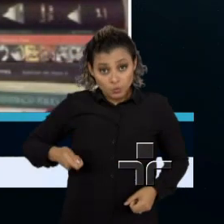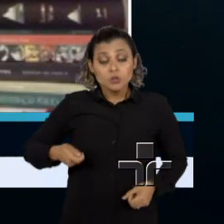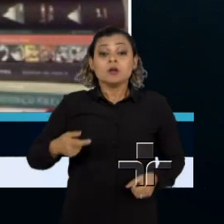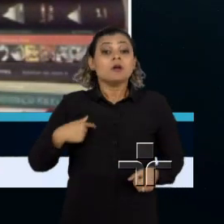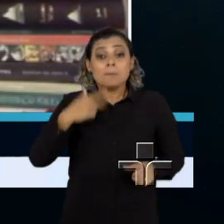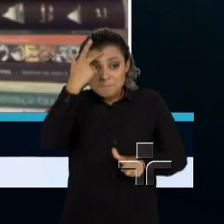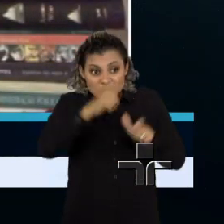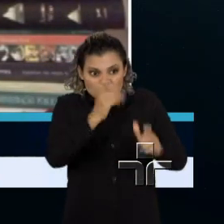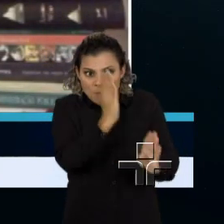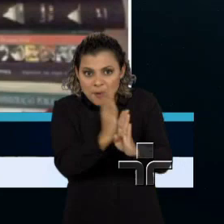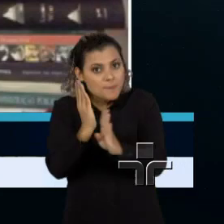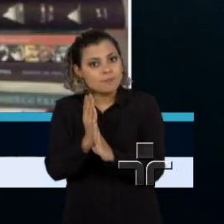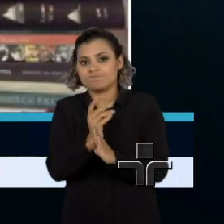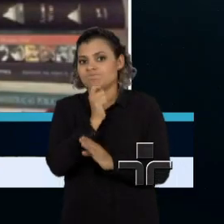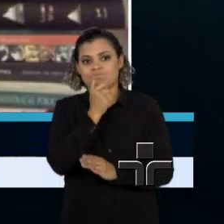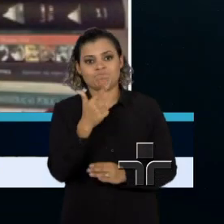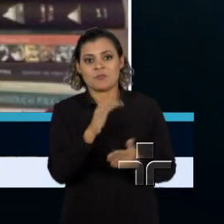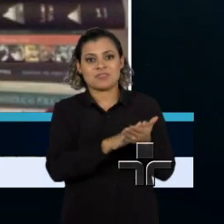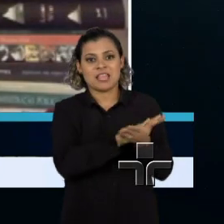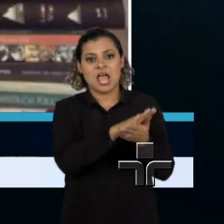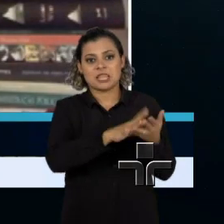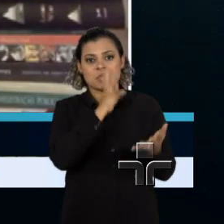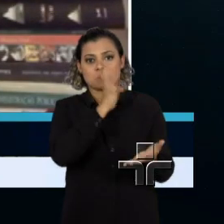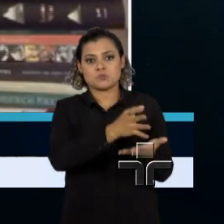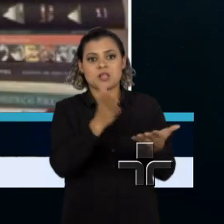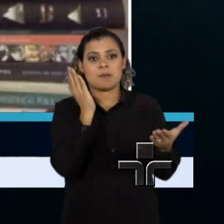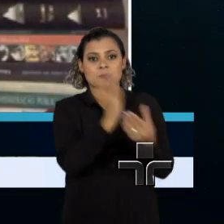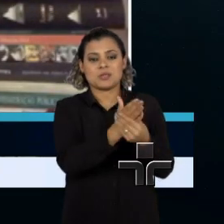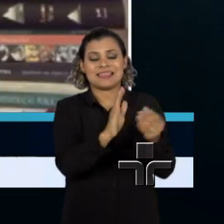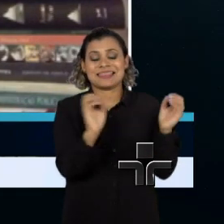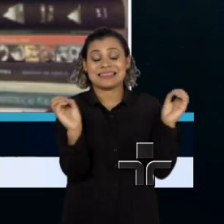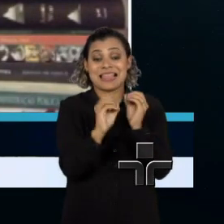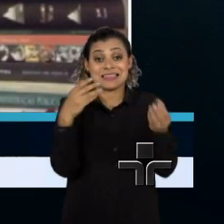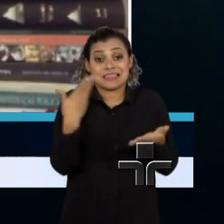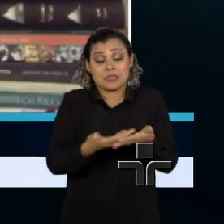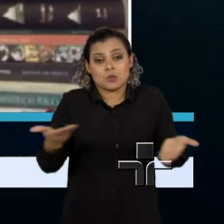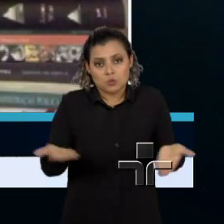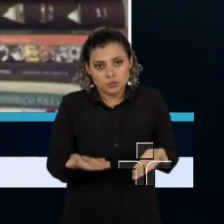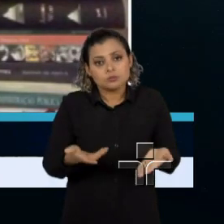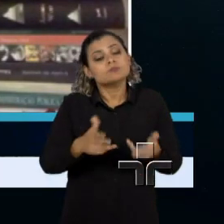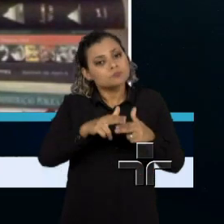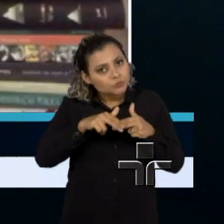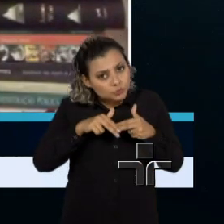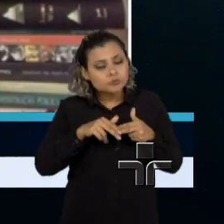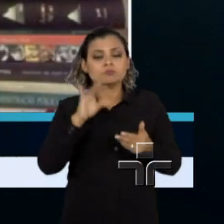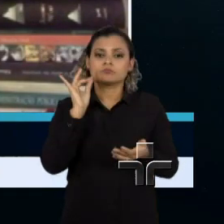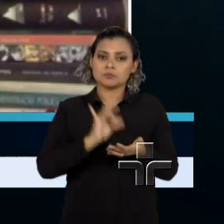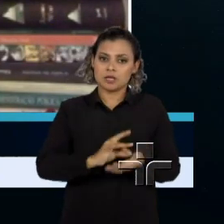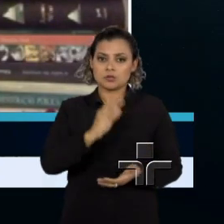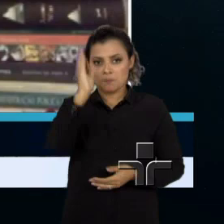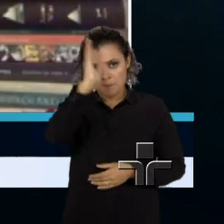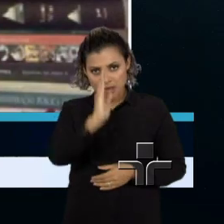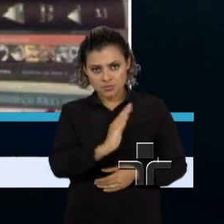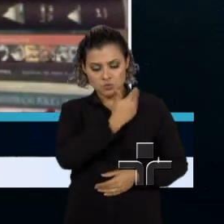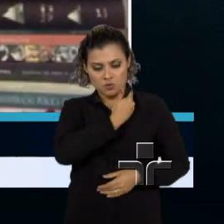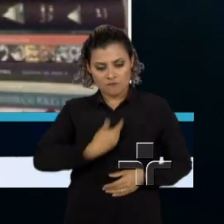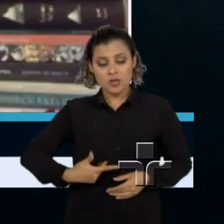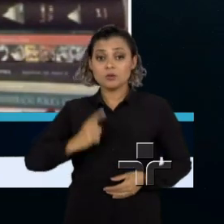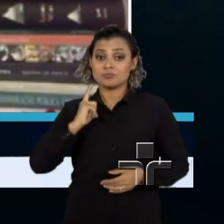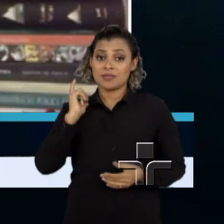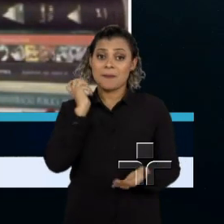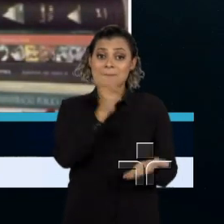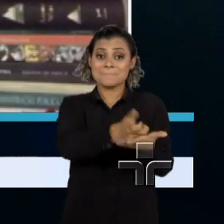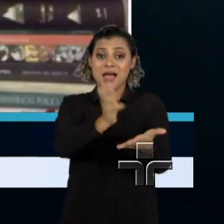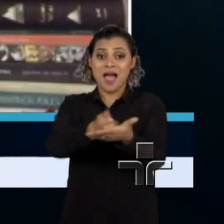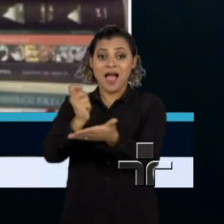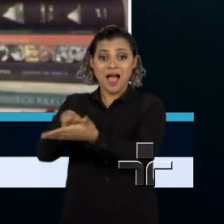desses crimes foi responsabilizado criminalmente até hoje. Há uma responsabilização civil do Estado brasileiro, que paga reparações a vítimas